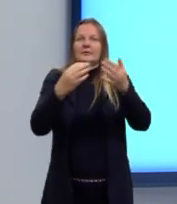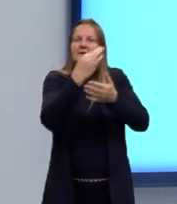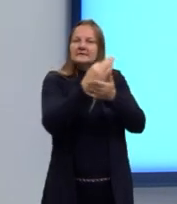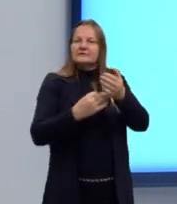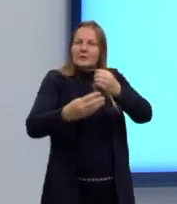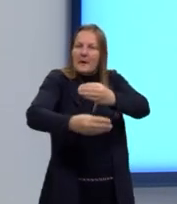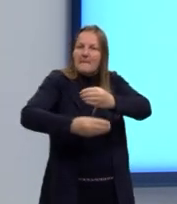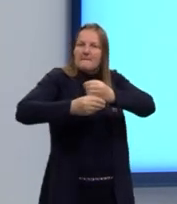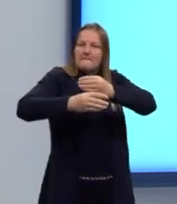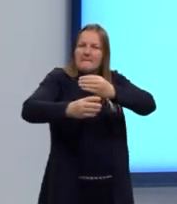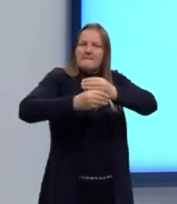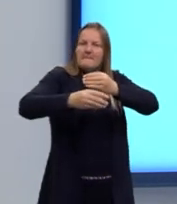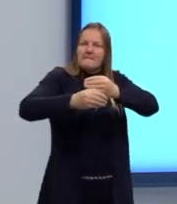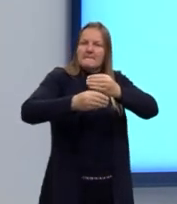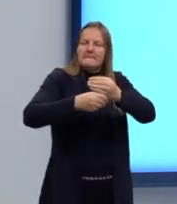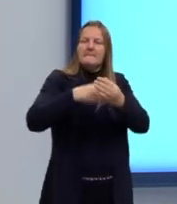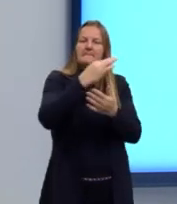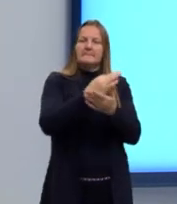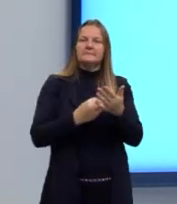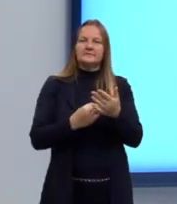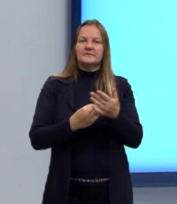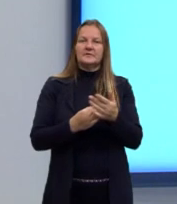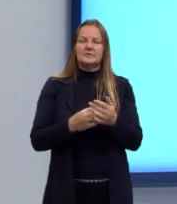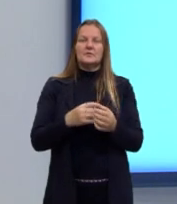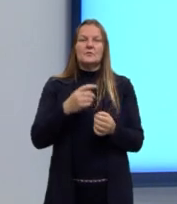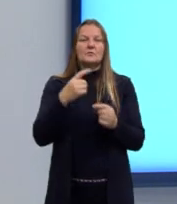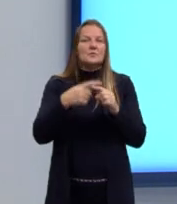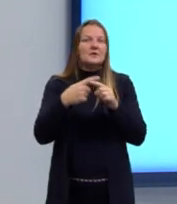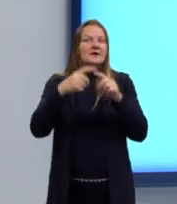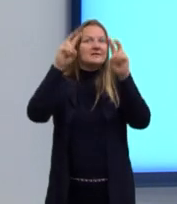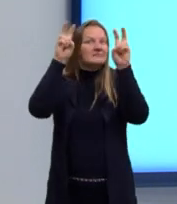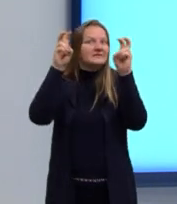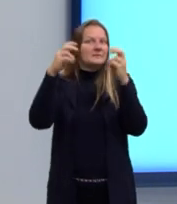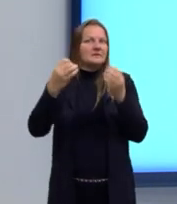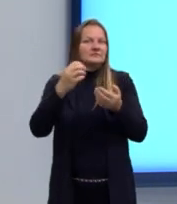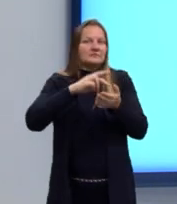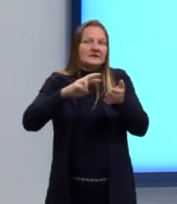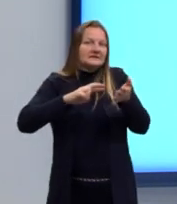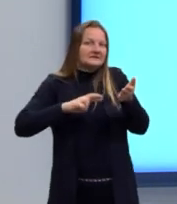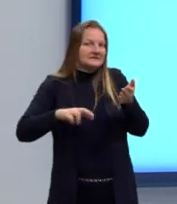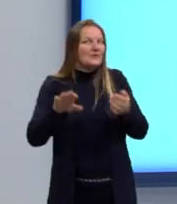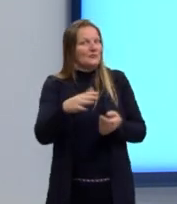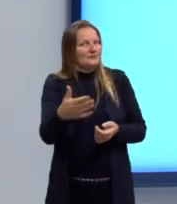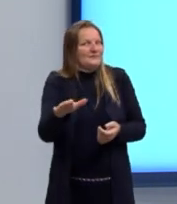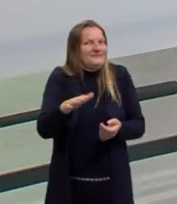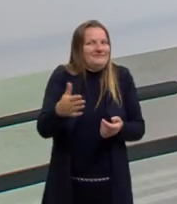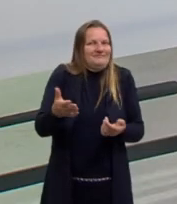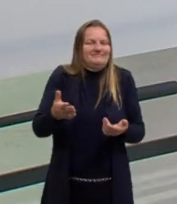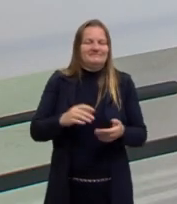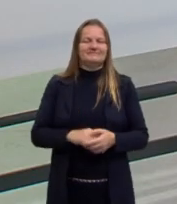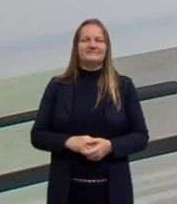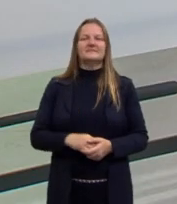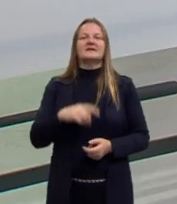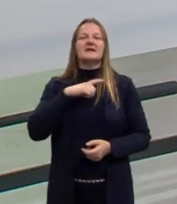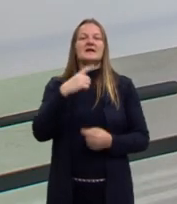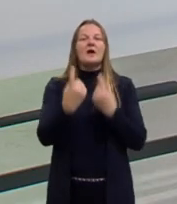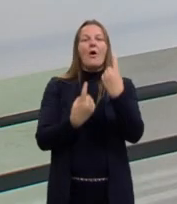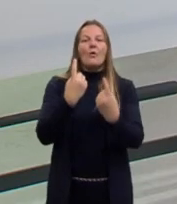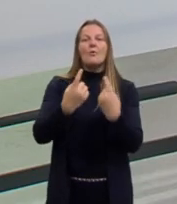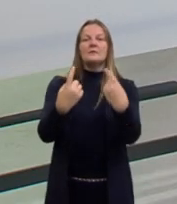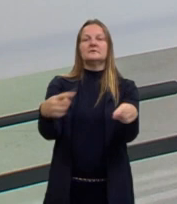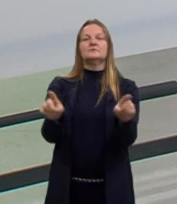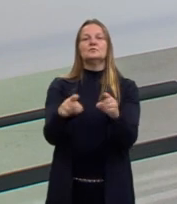em pequenos trechos que servem para determinar o tema da redação ou seja tem música